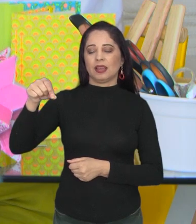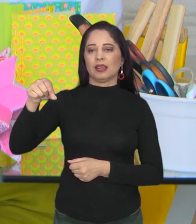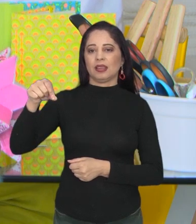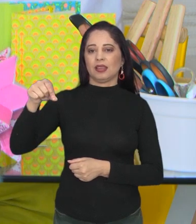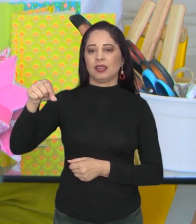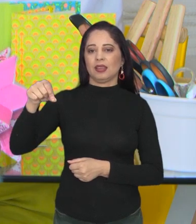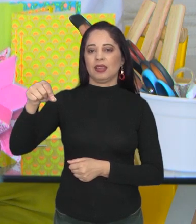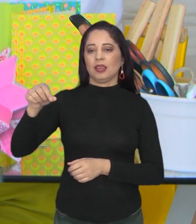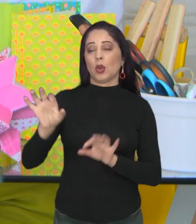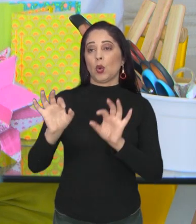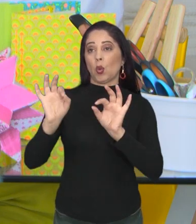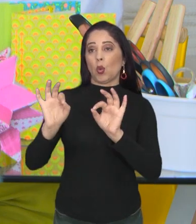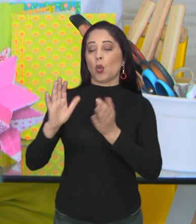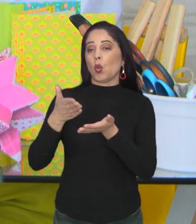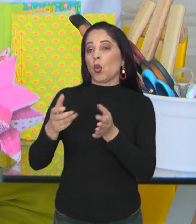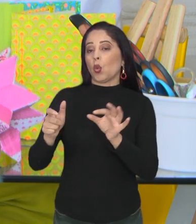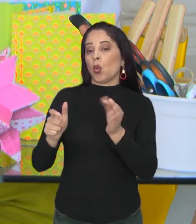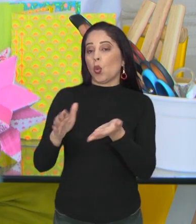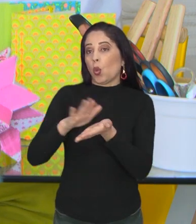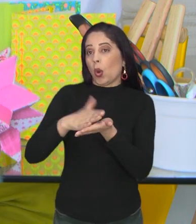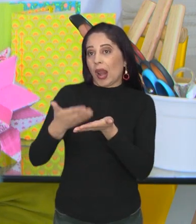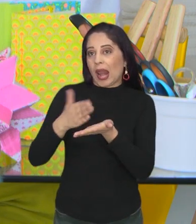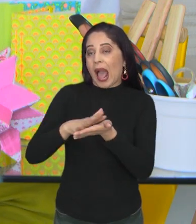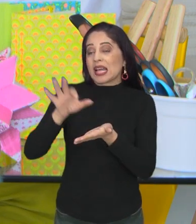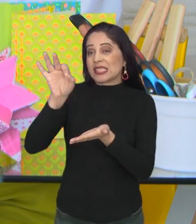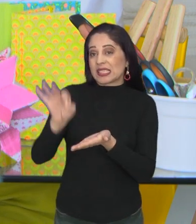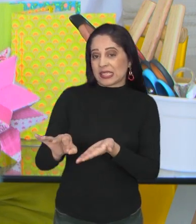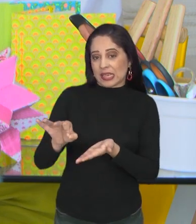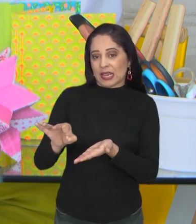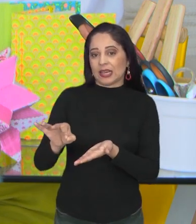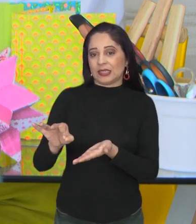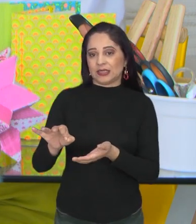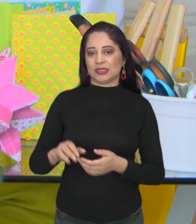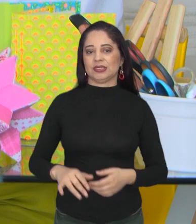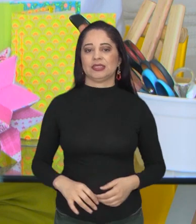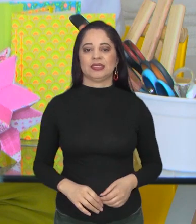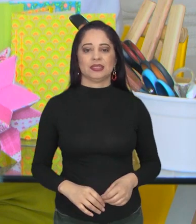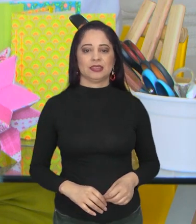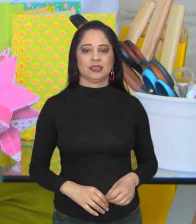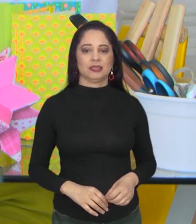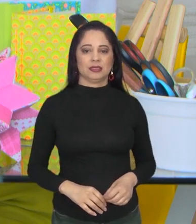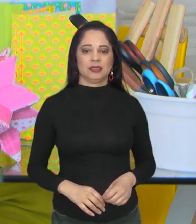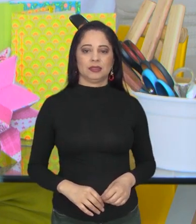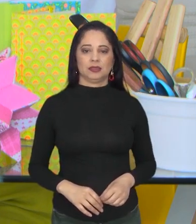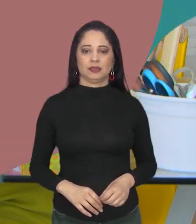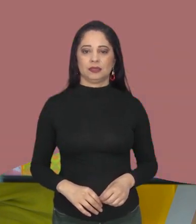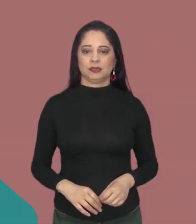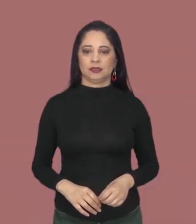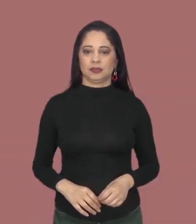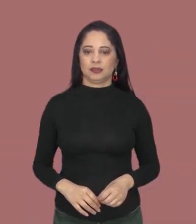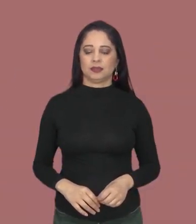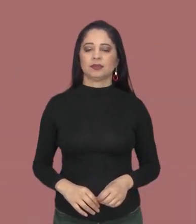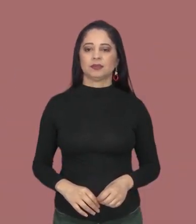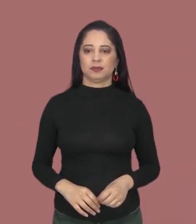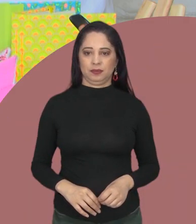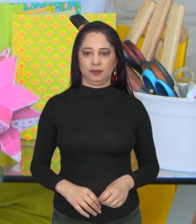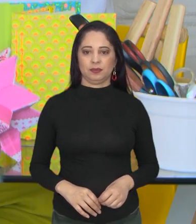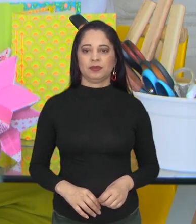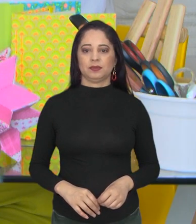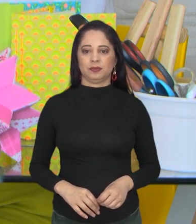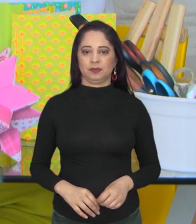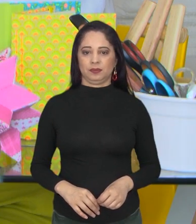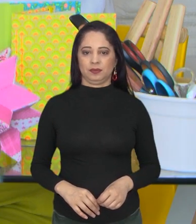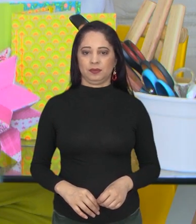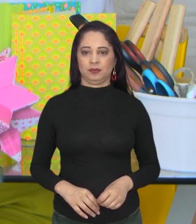fio do Papel tem um lado que ele é mais difícil de dobrar e aqui ele tá no fio correto e aqui eu vou alinhar